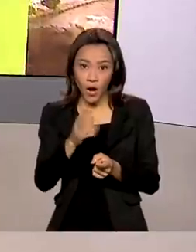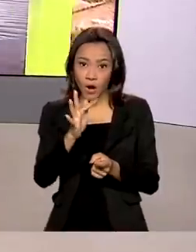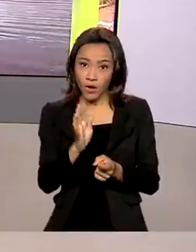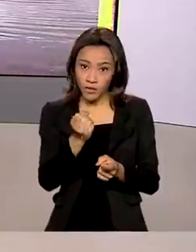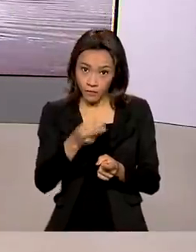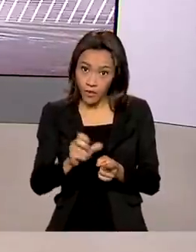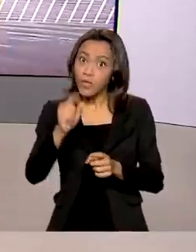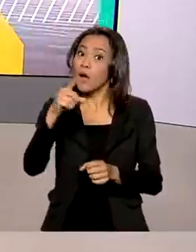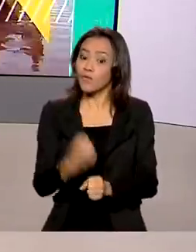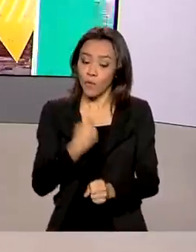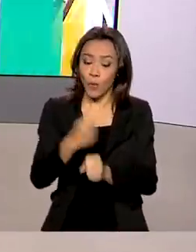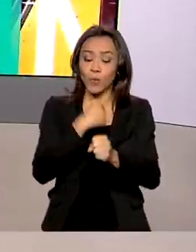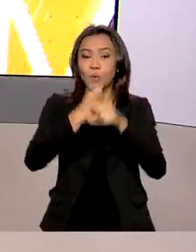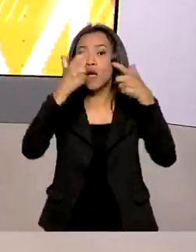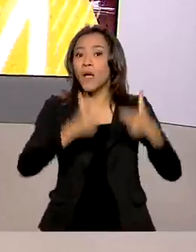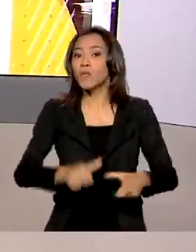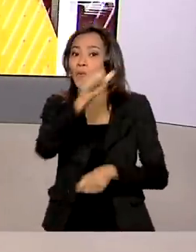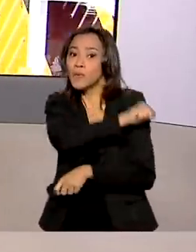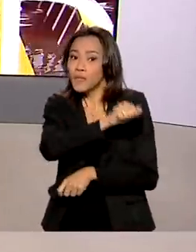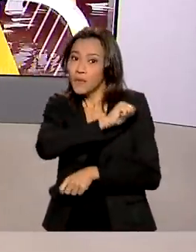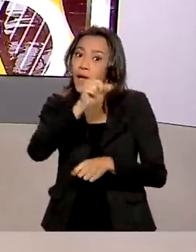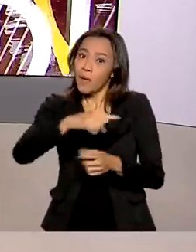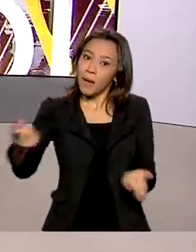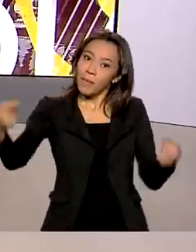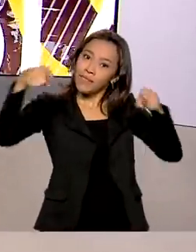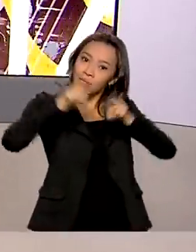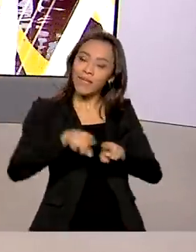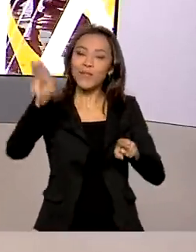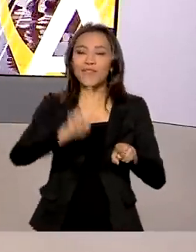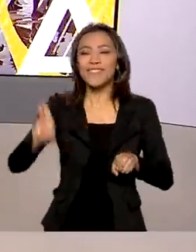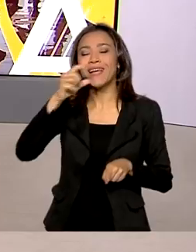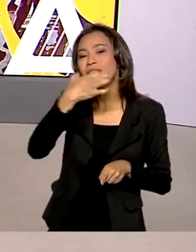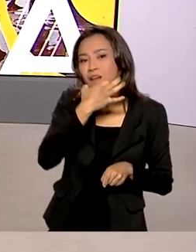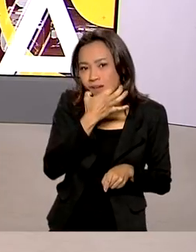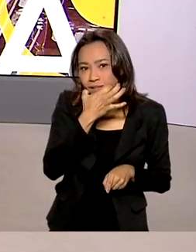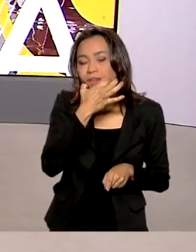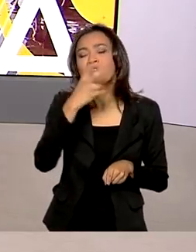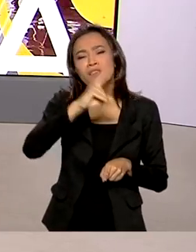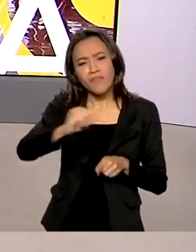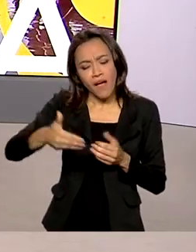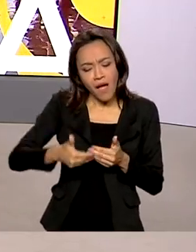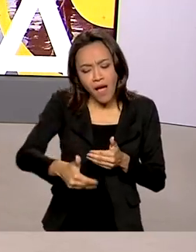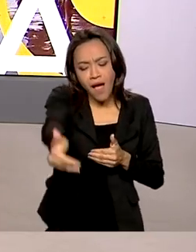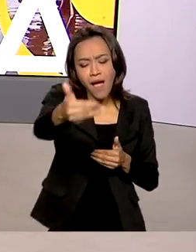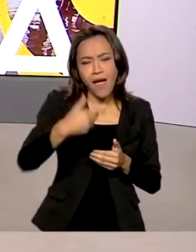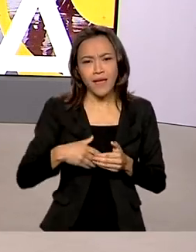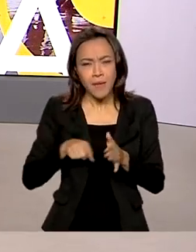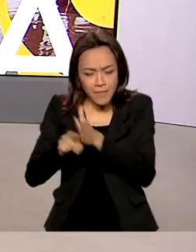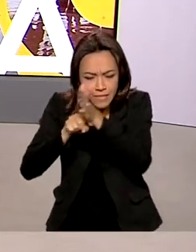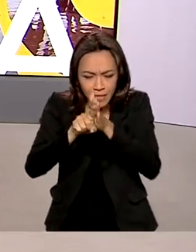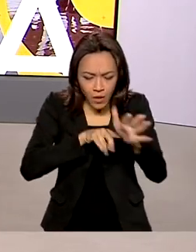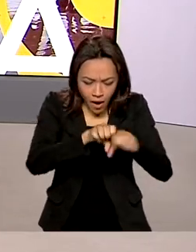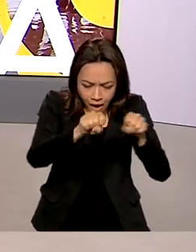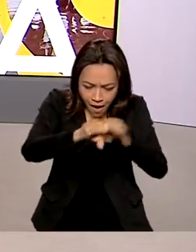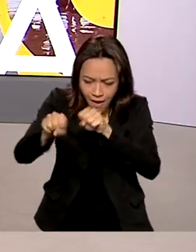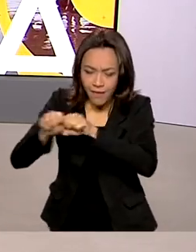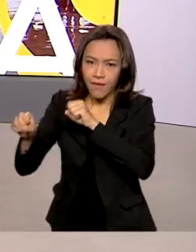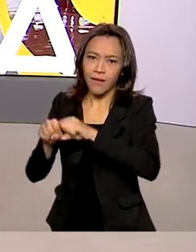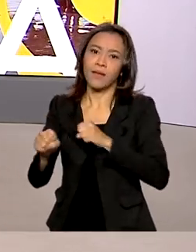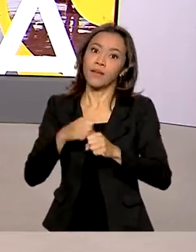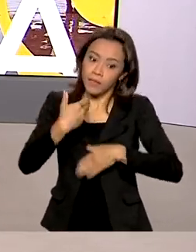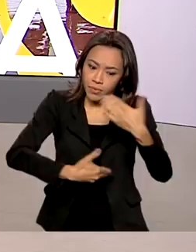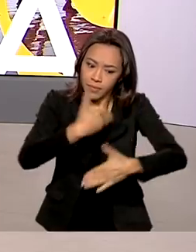Esse é o resultado de uma parceria entre o governo brasileiro e a Universidade Britânica, que vai formar novos pesquisadores e